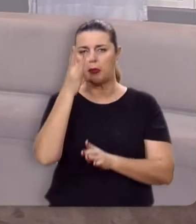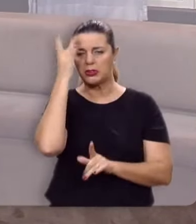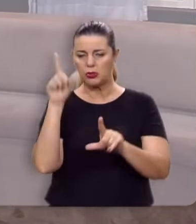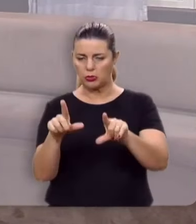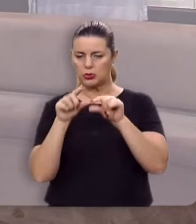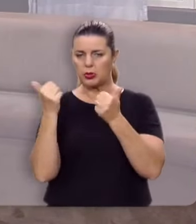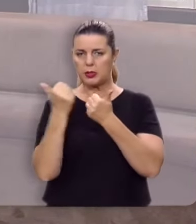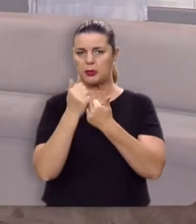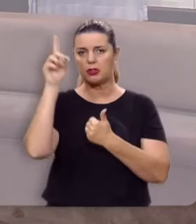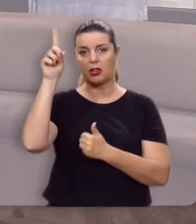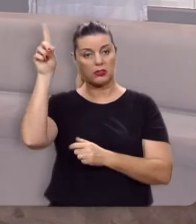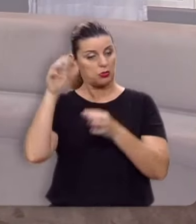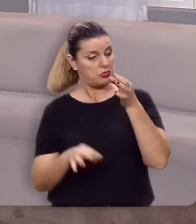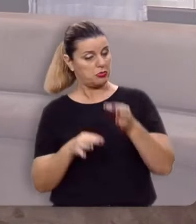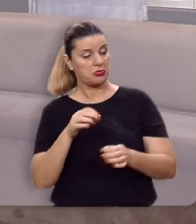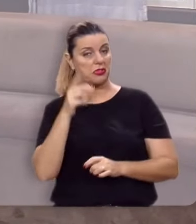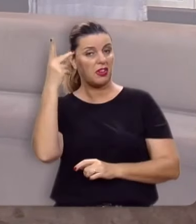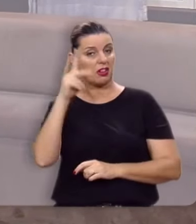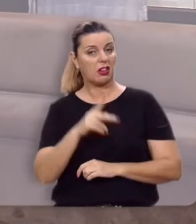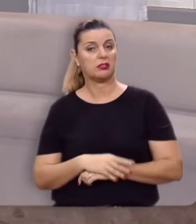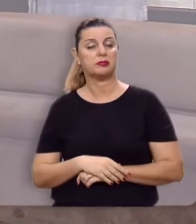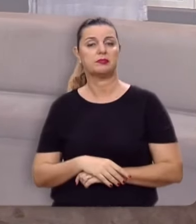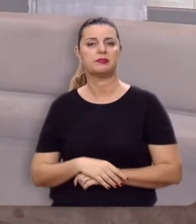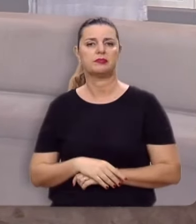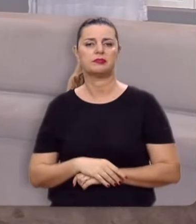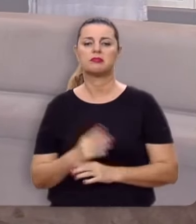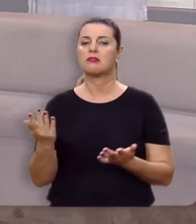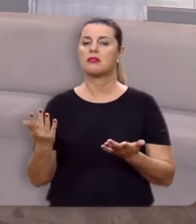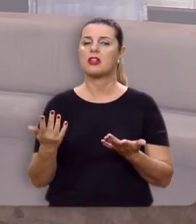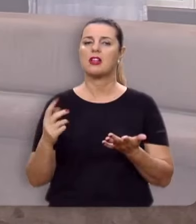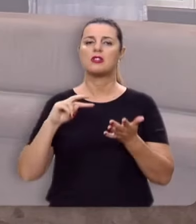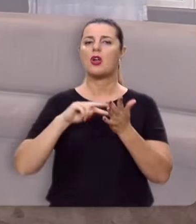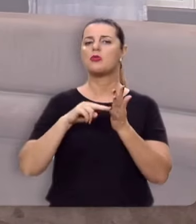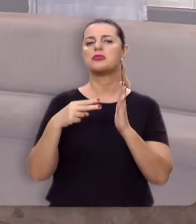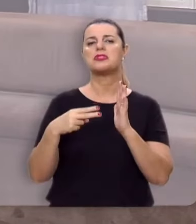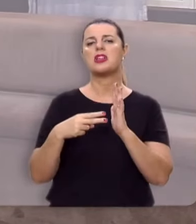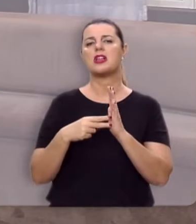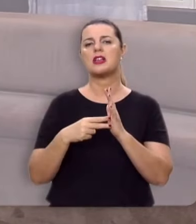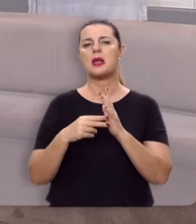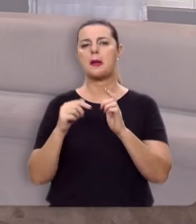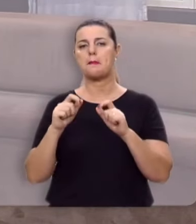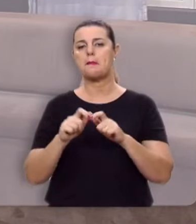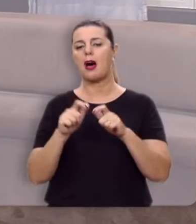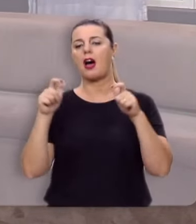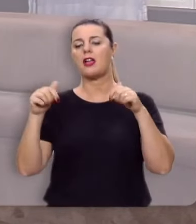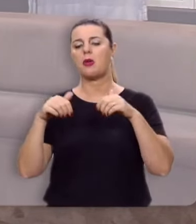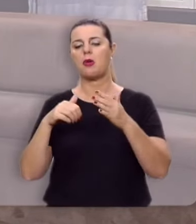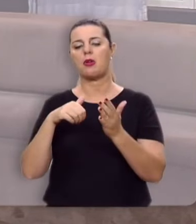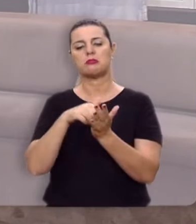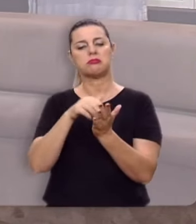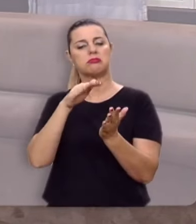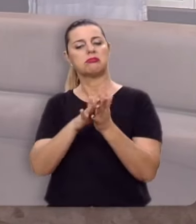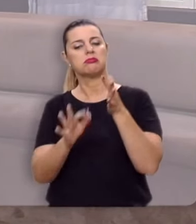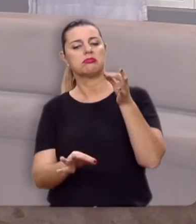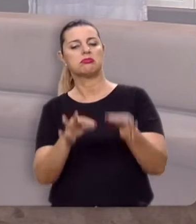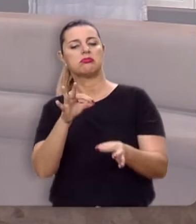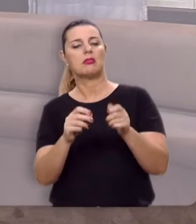Deus? É Deus quem os justifica. Ou seja, não há tribunal superior a apelar para